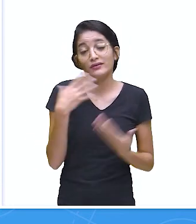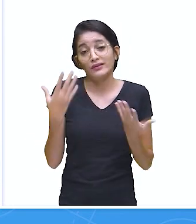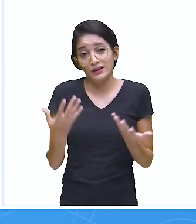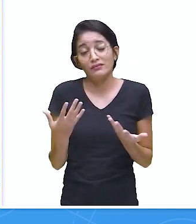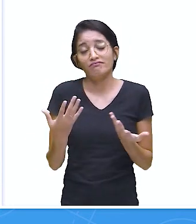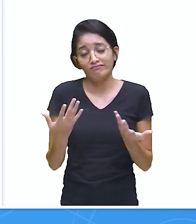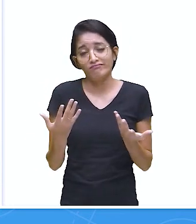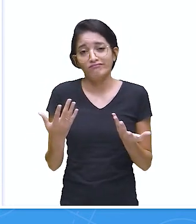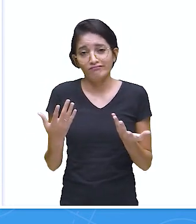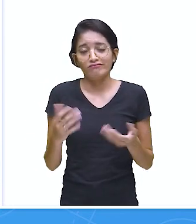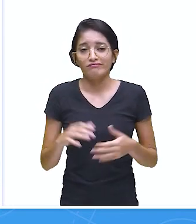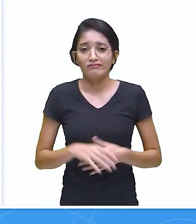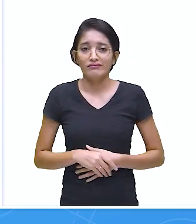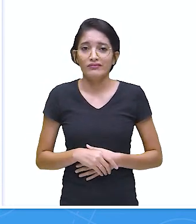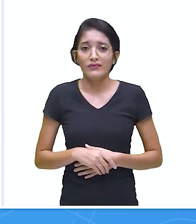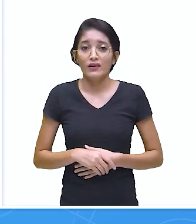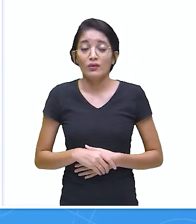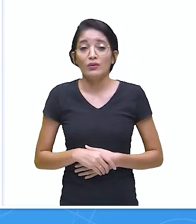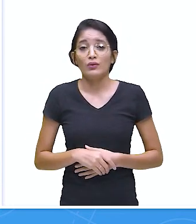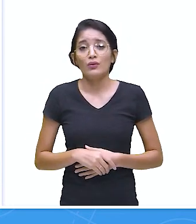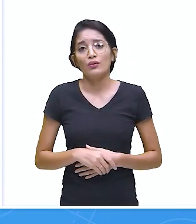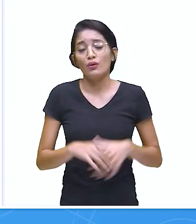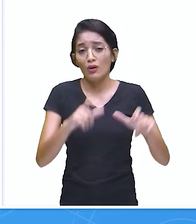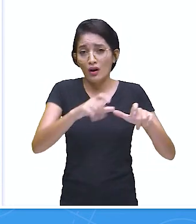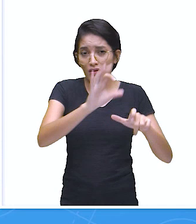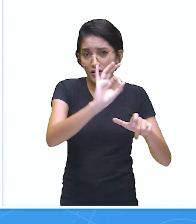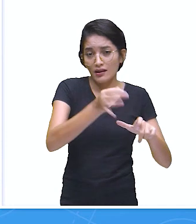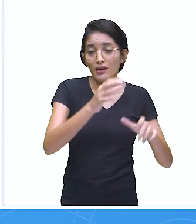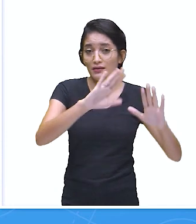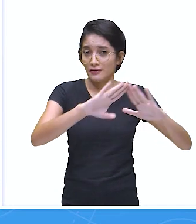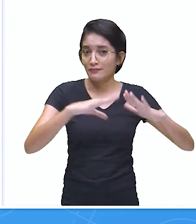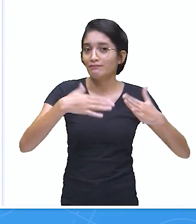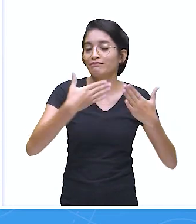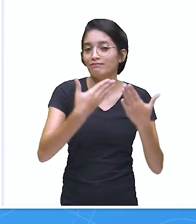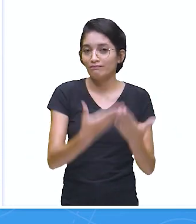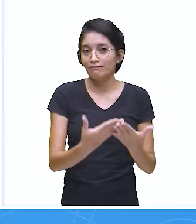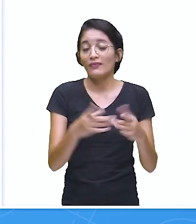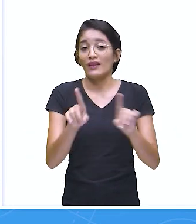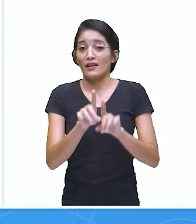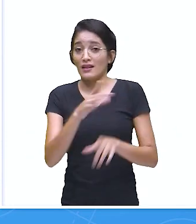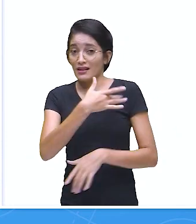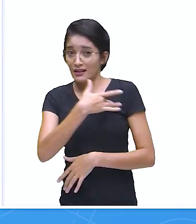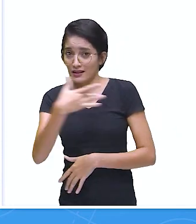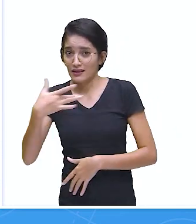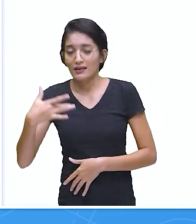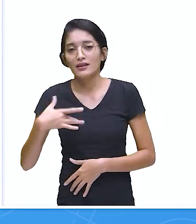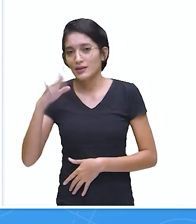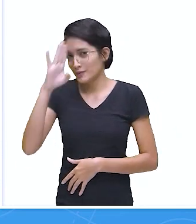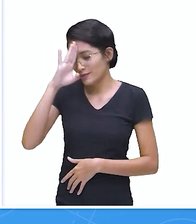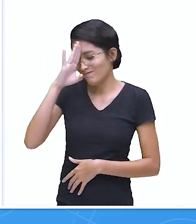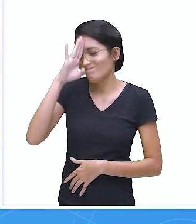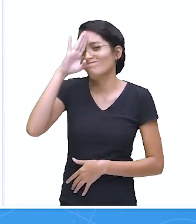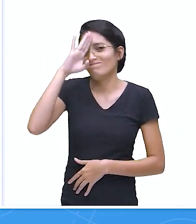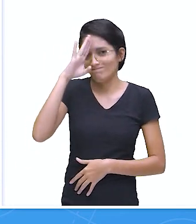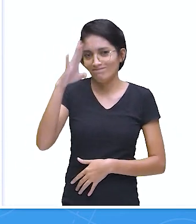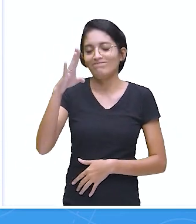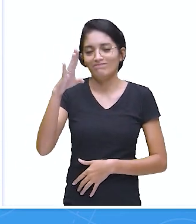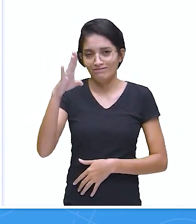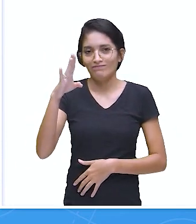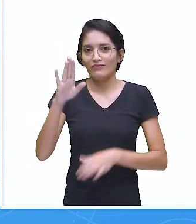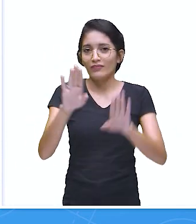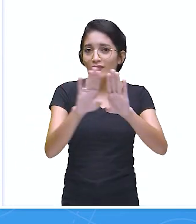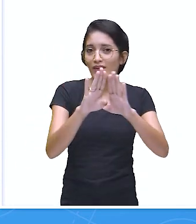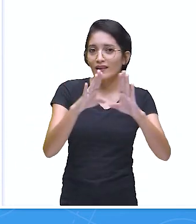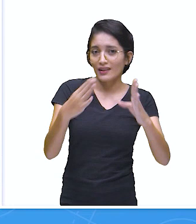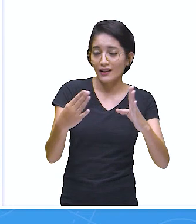né, que o lugar correto, escola, saúde, são as principais